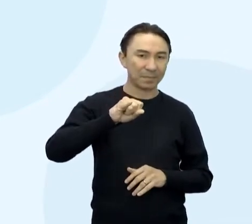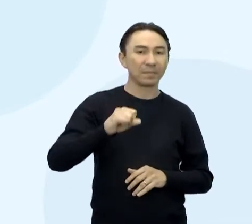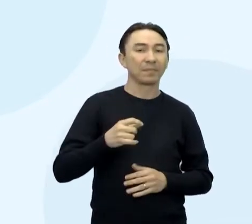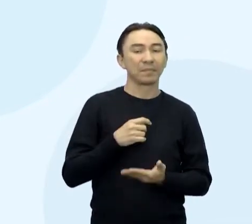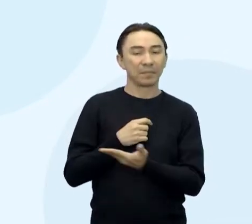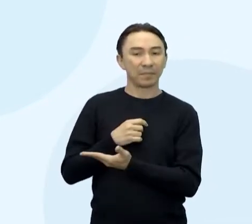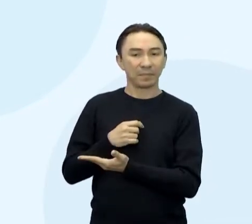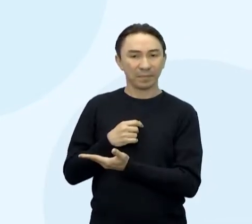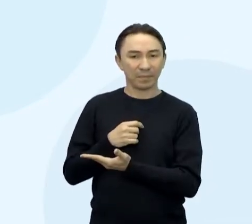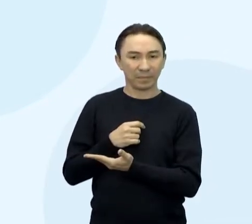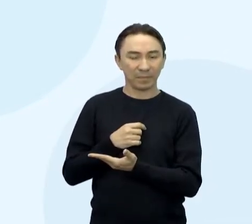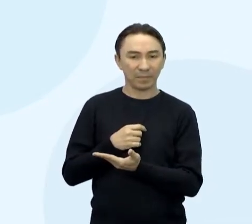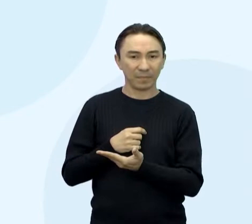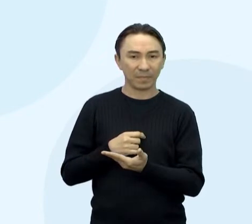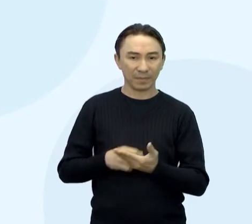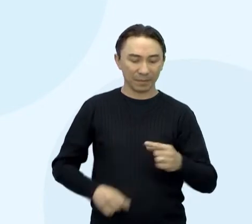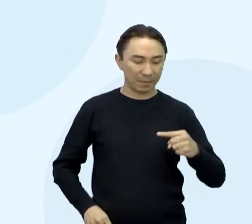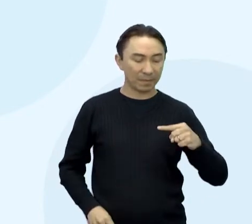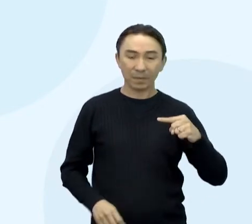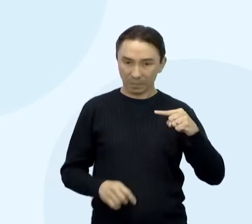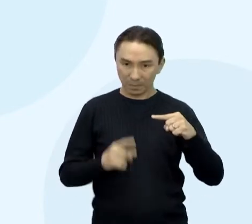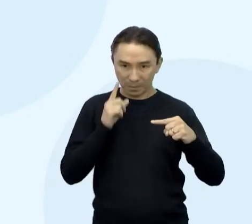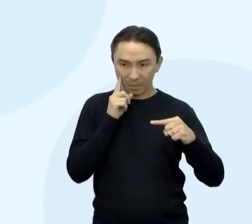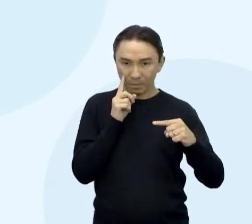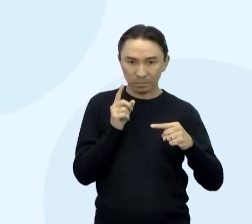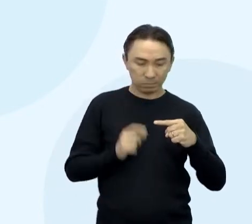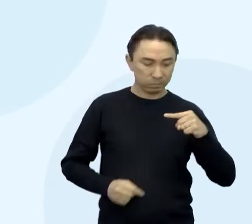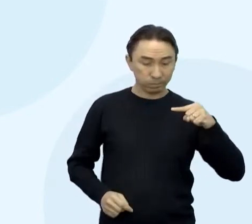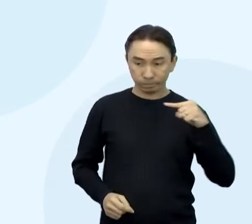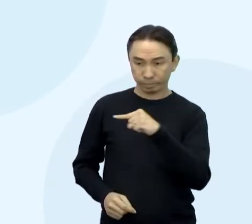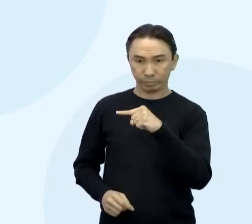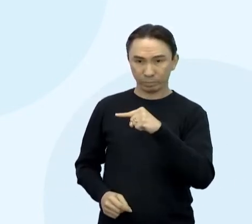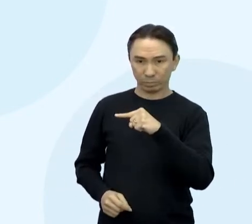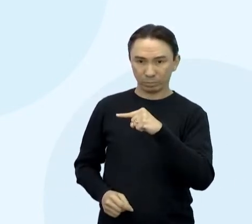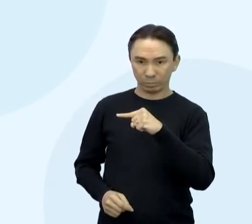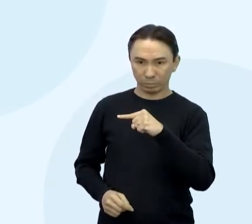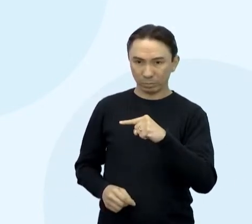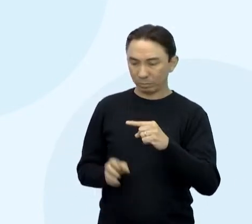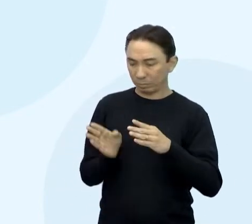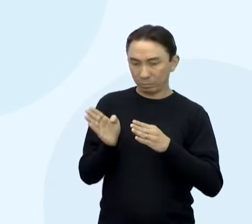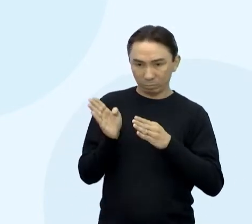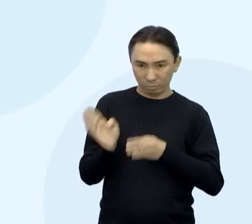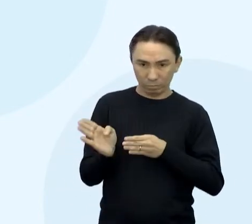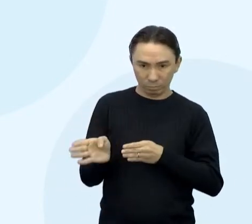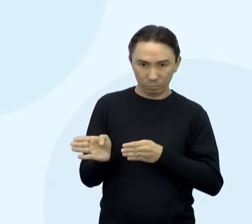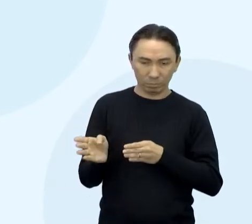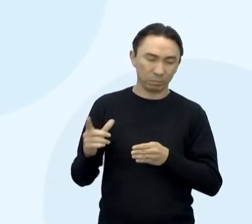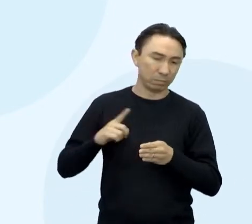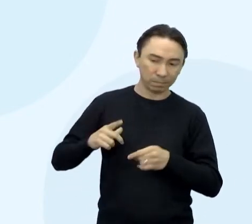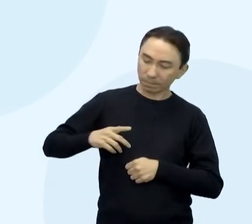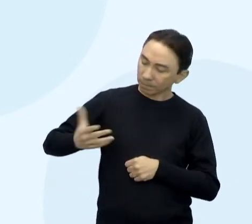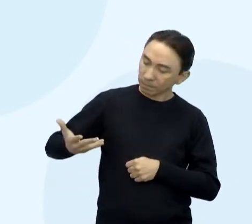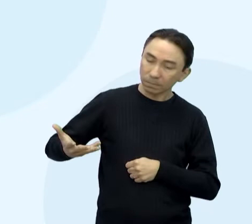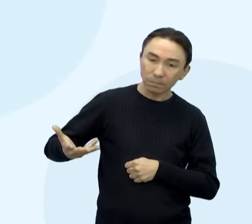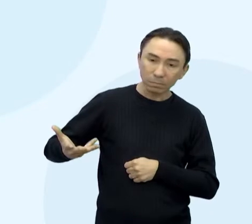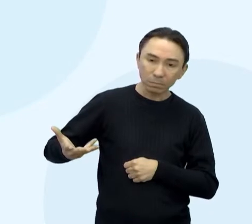Se este sujeito aí, ó, está com uma velocidade,